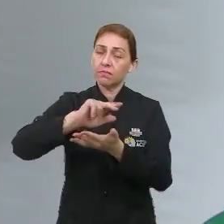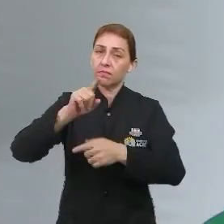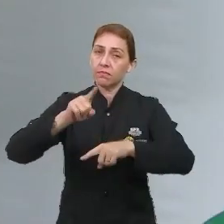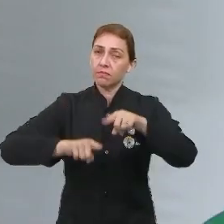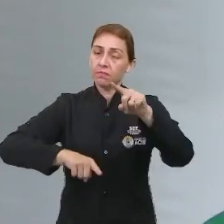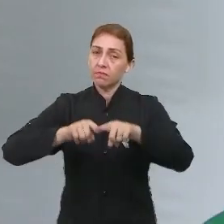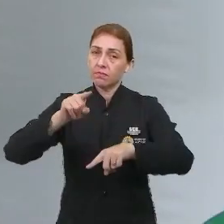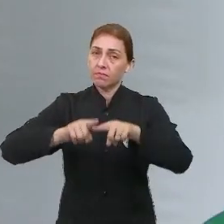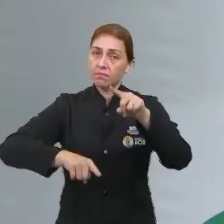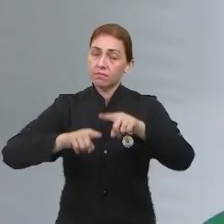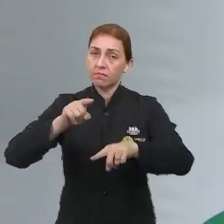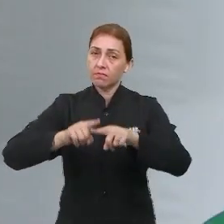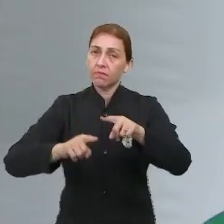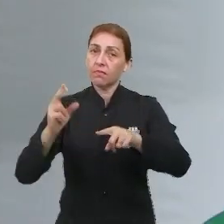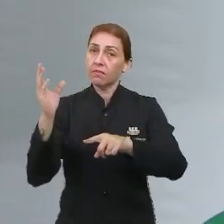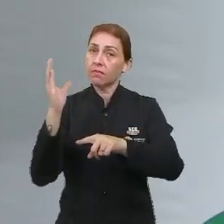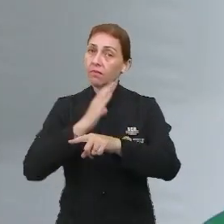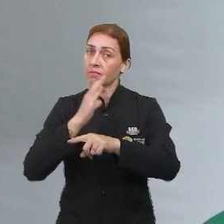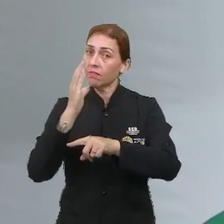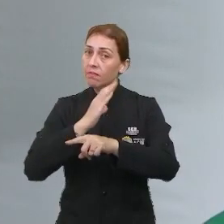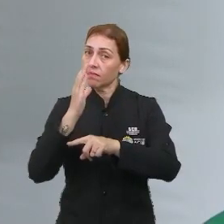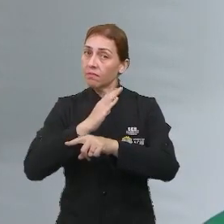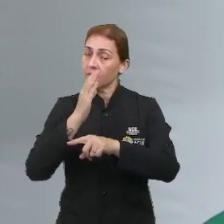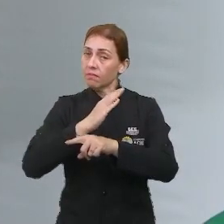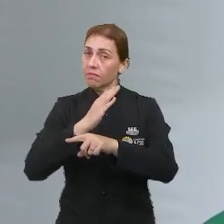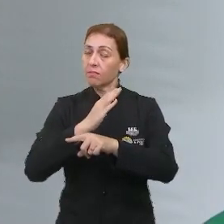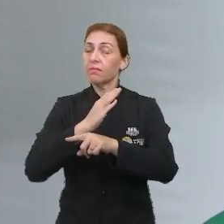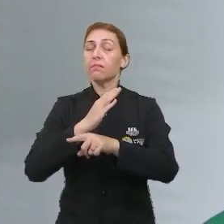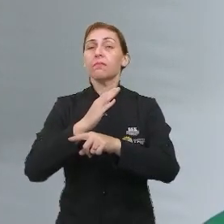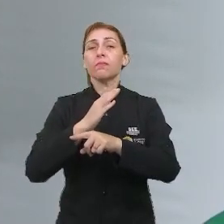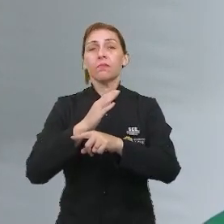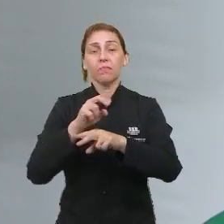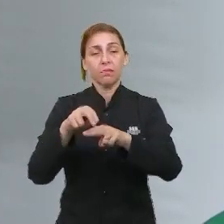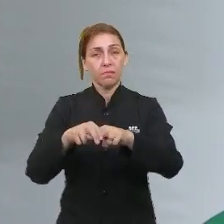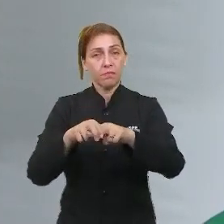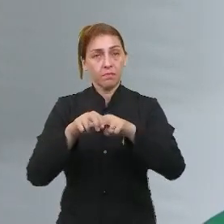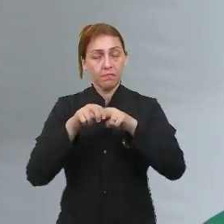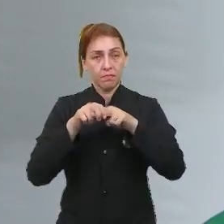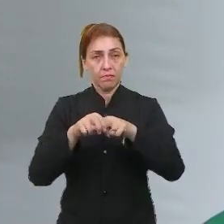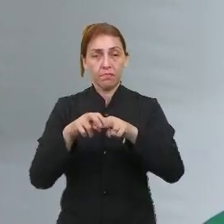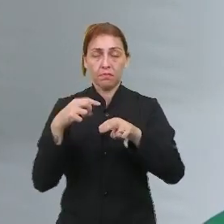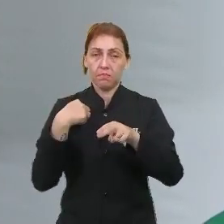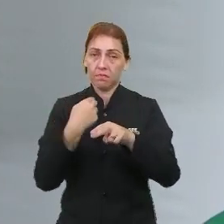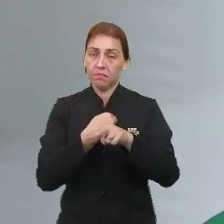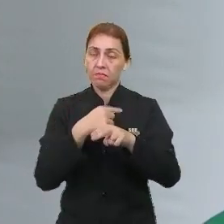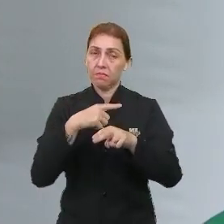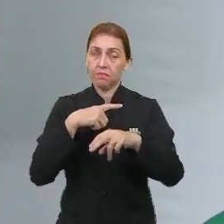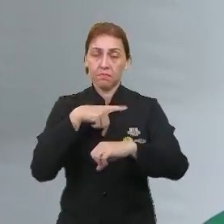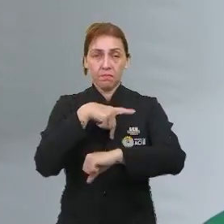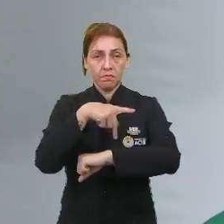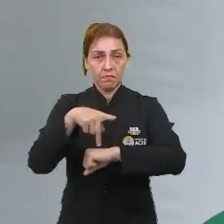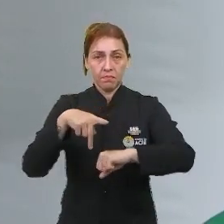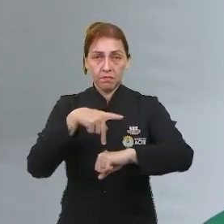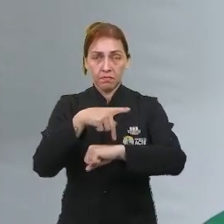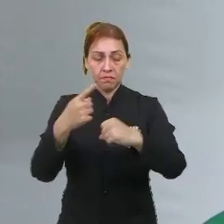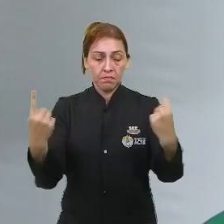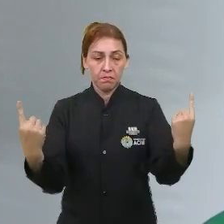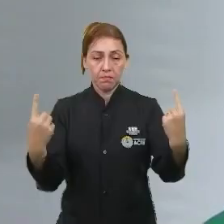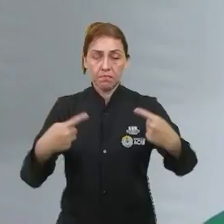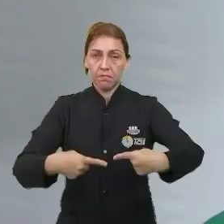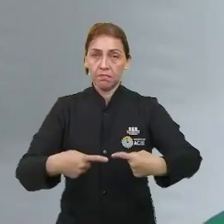será acelerada. Com isso, daqui a pouco, nós vamos ter países